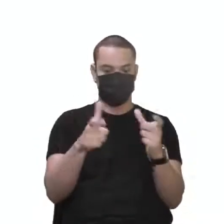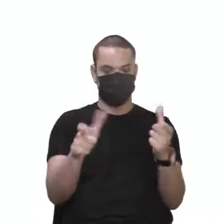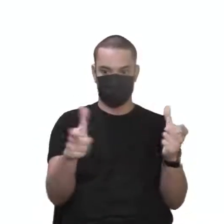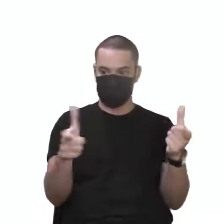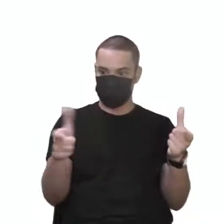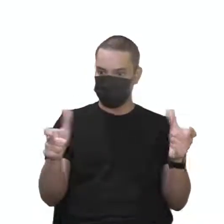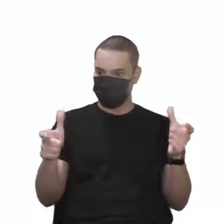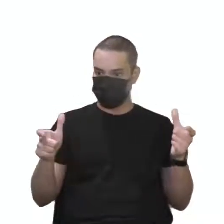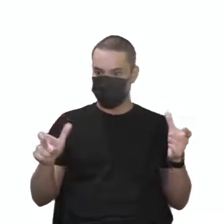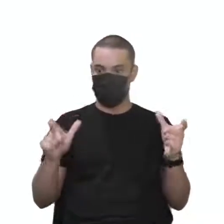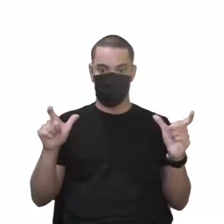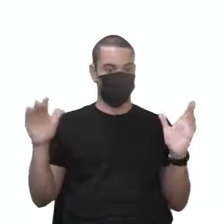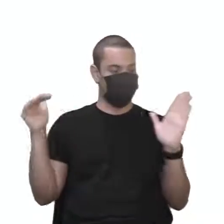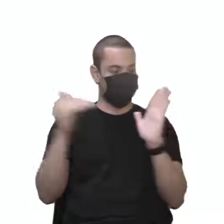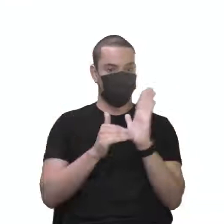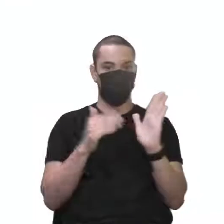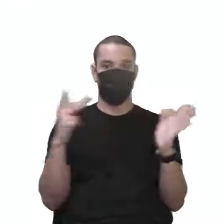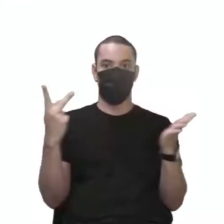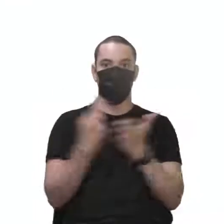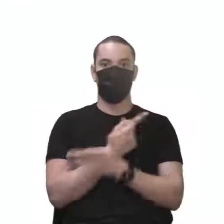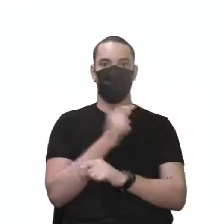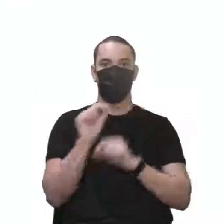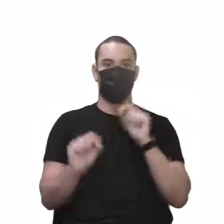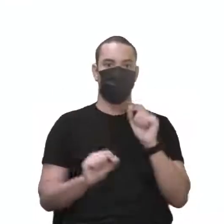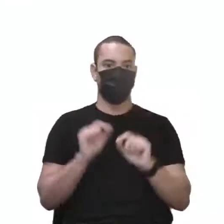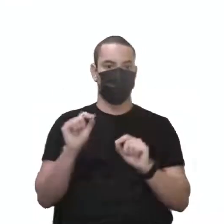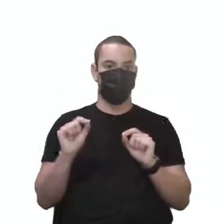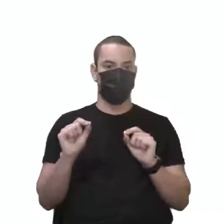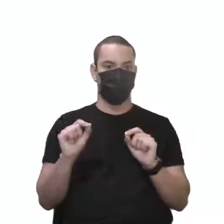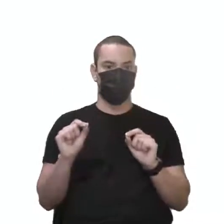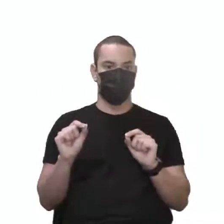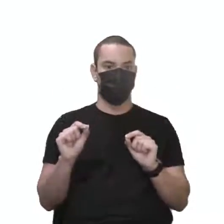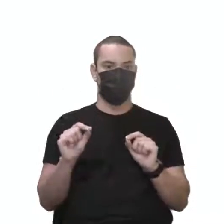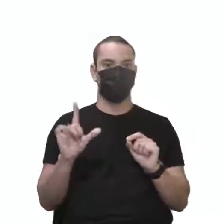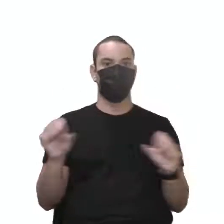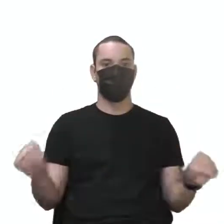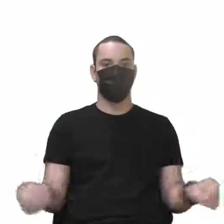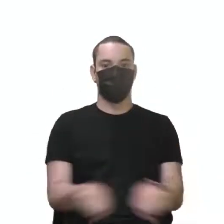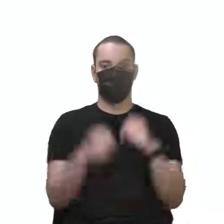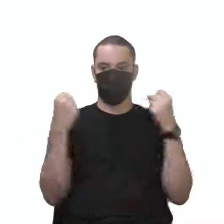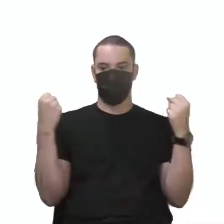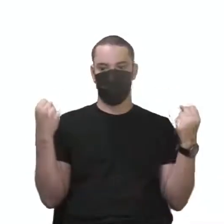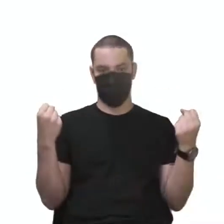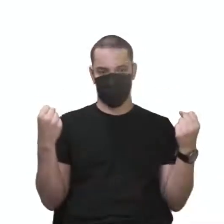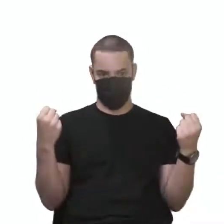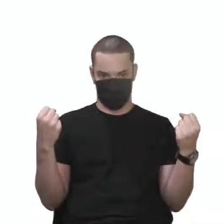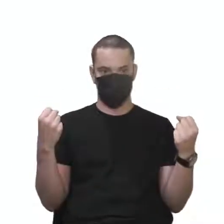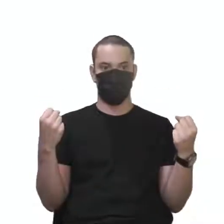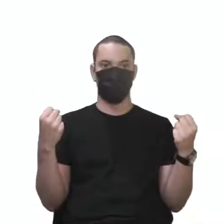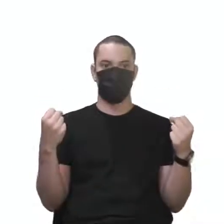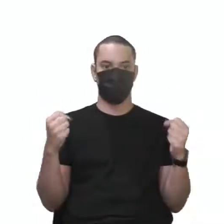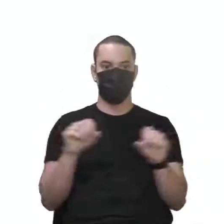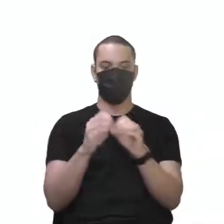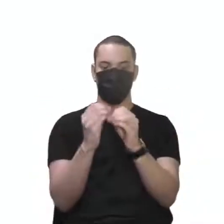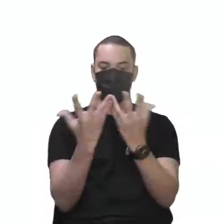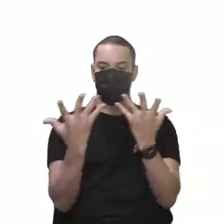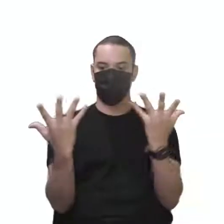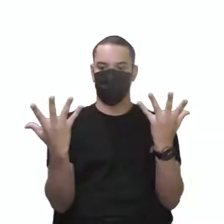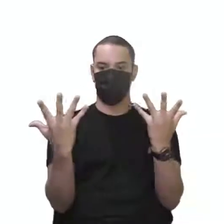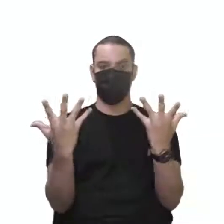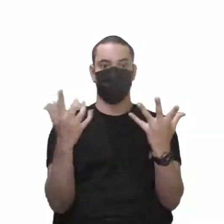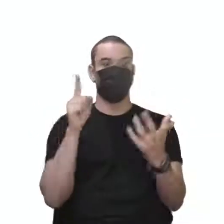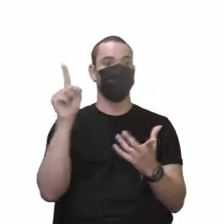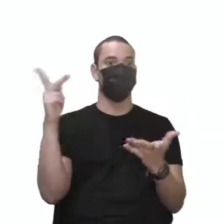grande quantidade, até que acontece o quê? O rompimento, a lise celular.